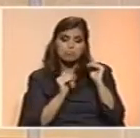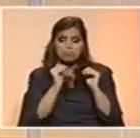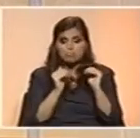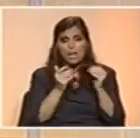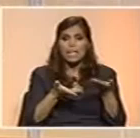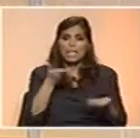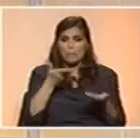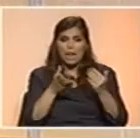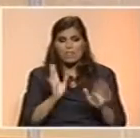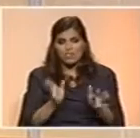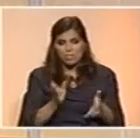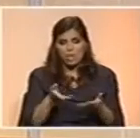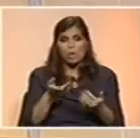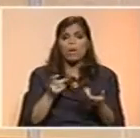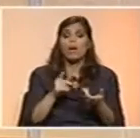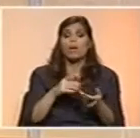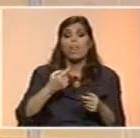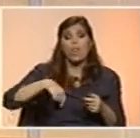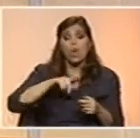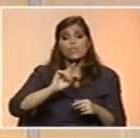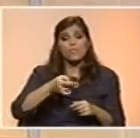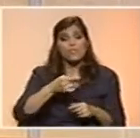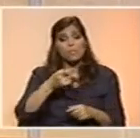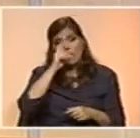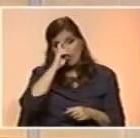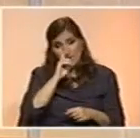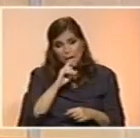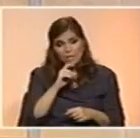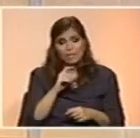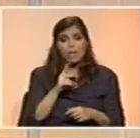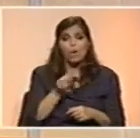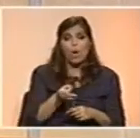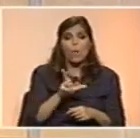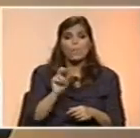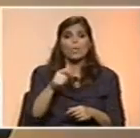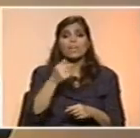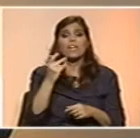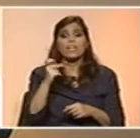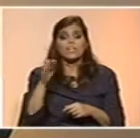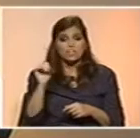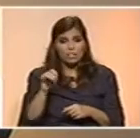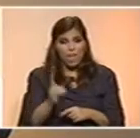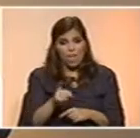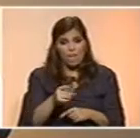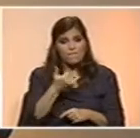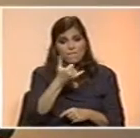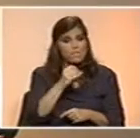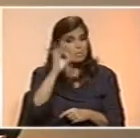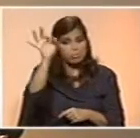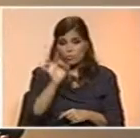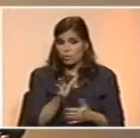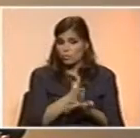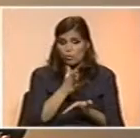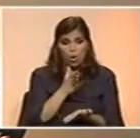que... Claro, nós devemos lembrar que as proteínas devem constituir demasiado. 20% dos macronutrientes que